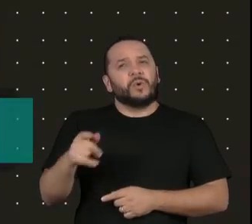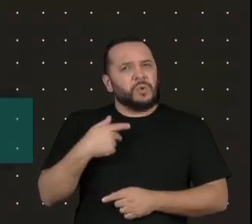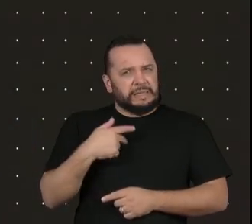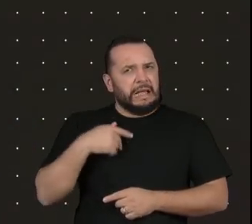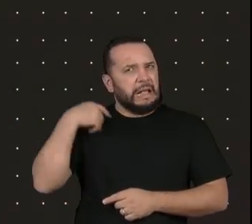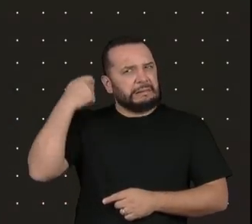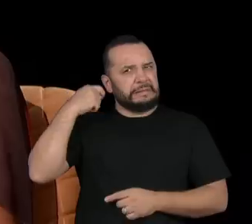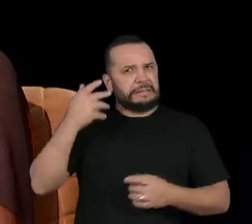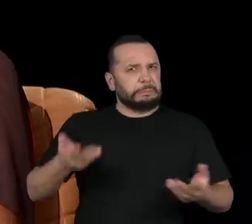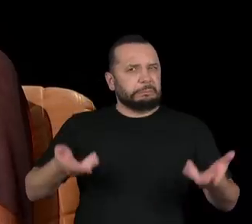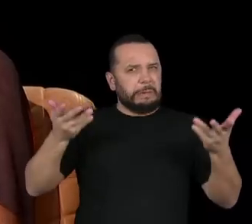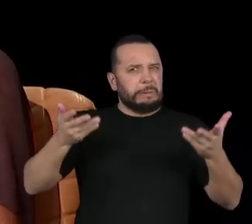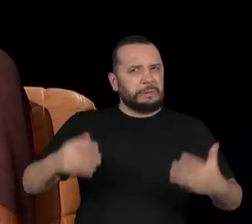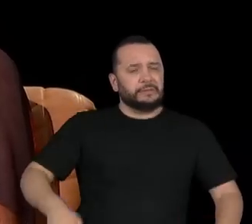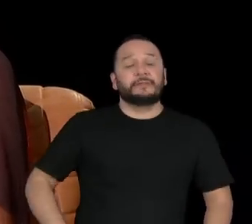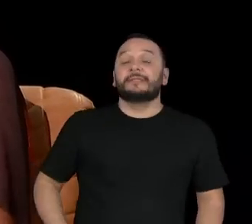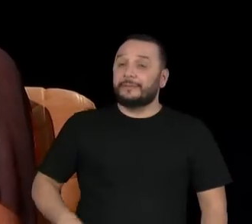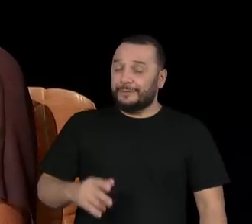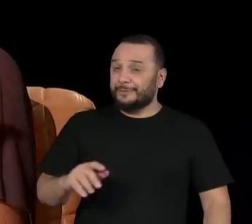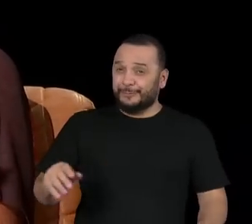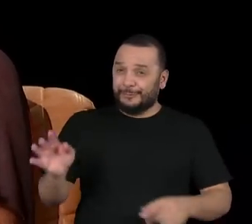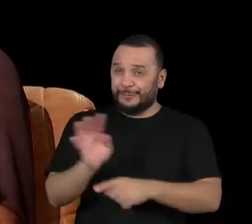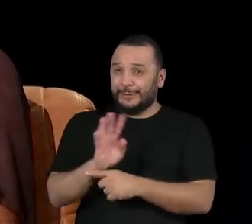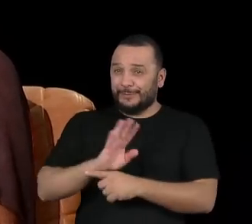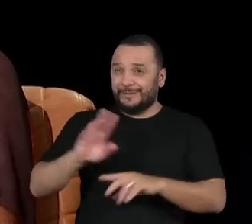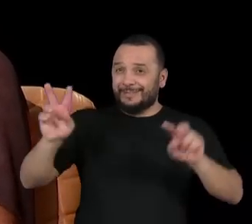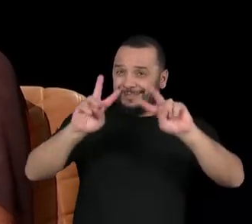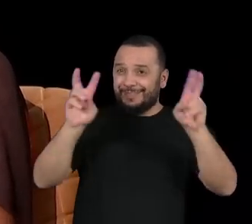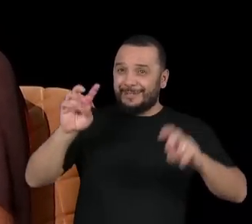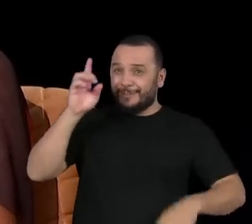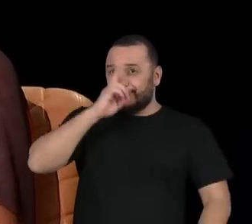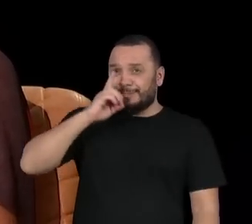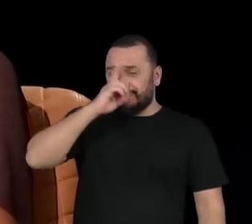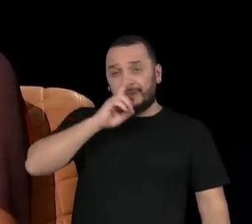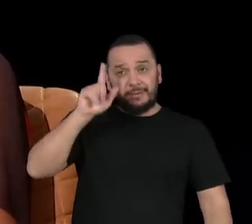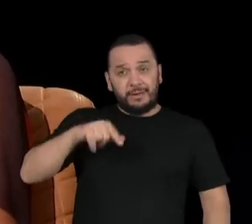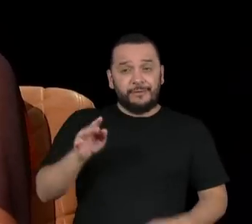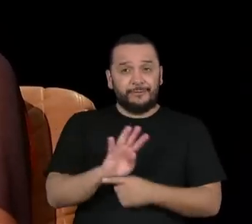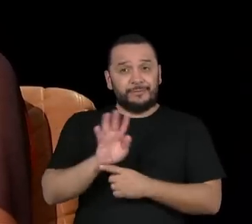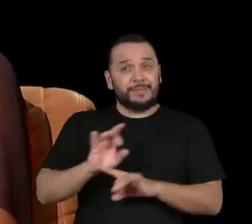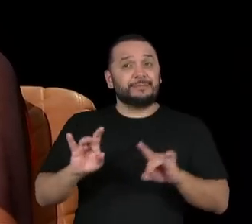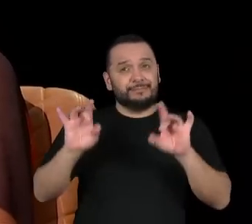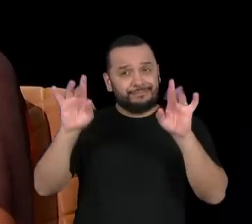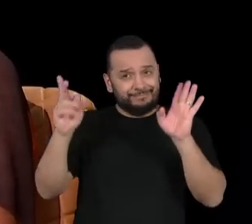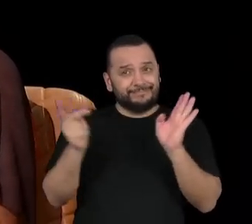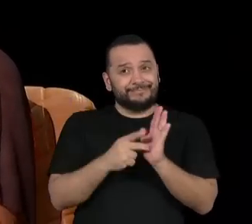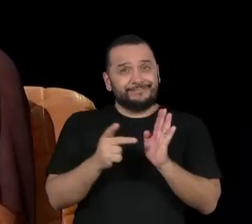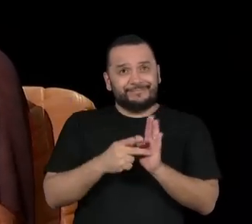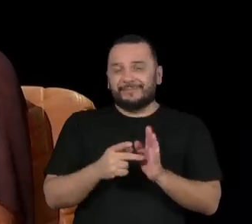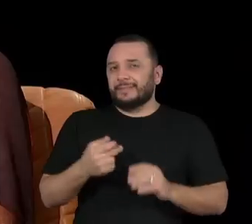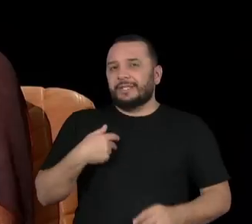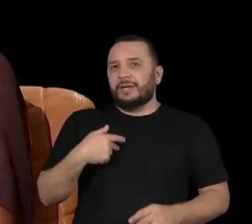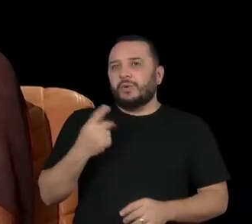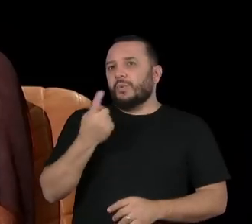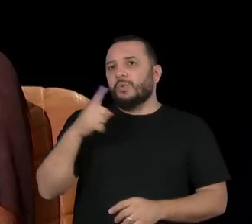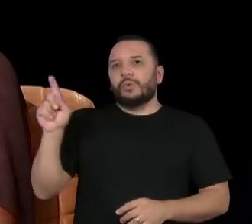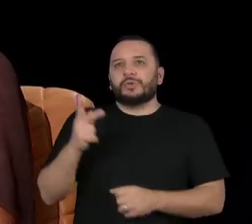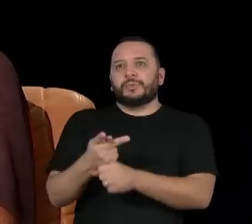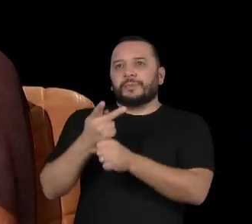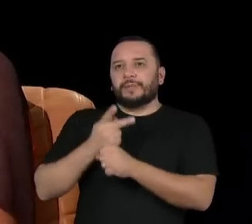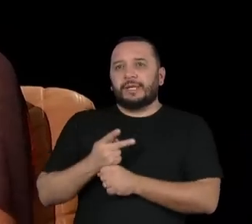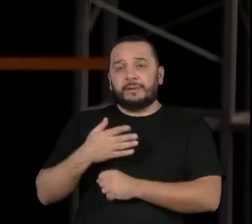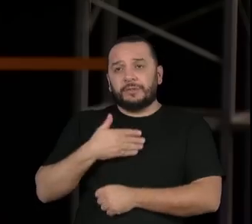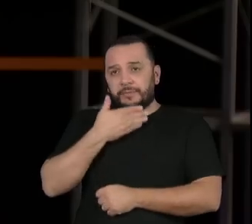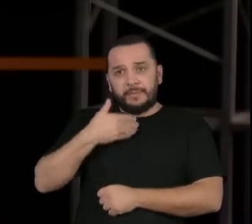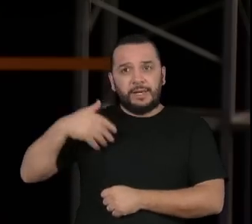atriz. Esse filme Domingo é um filme muito especial. Muito especial. Foi meu último prêmio de melhor atriz, foi